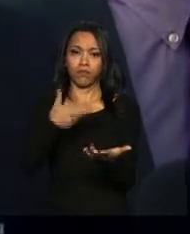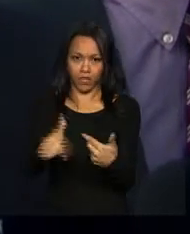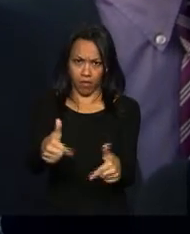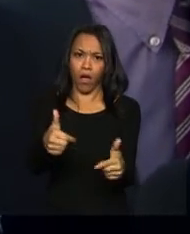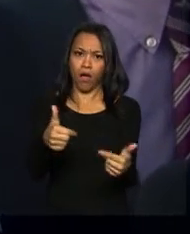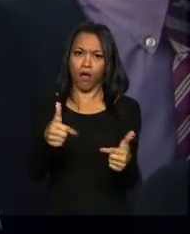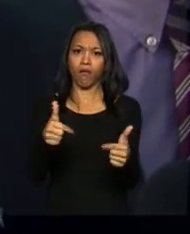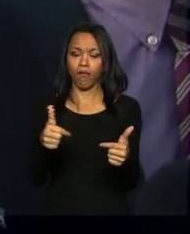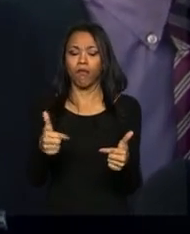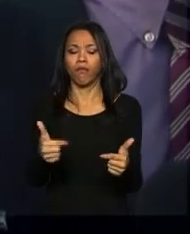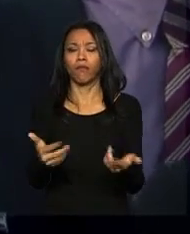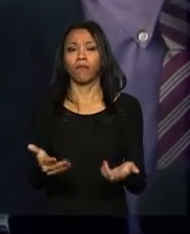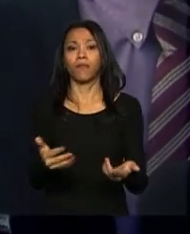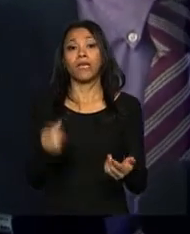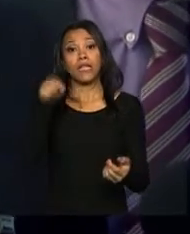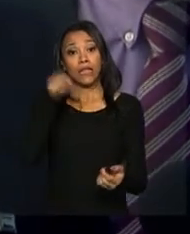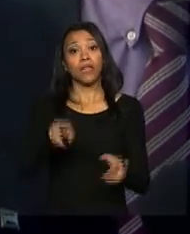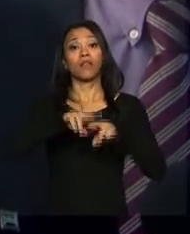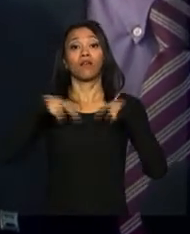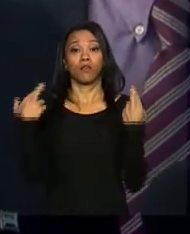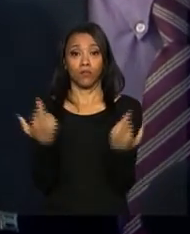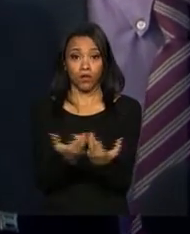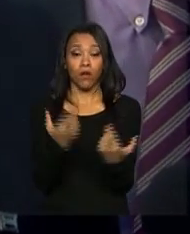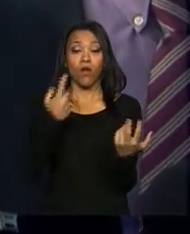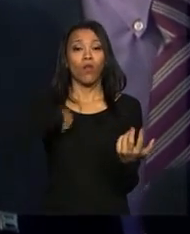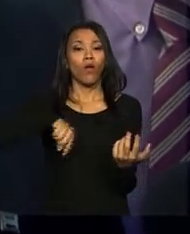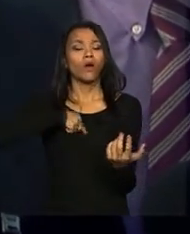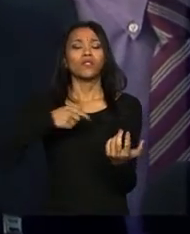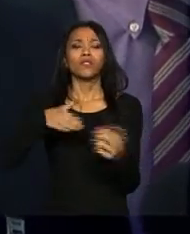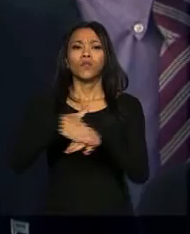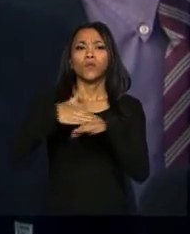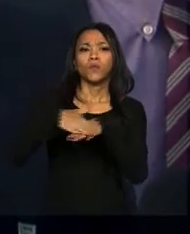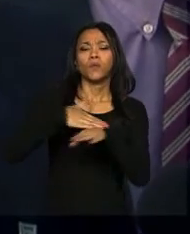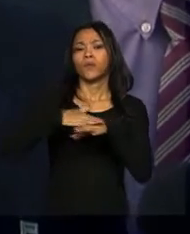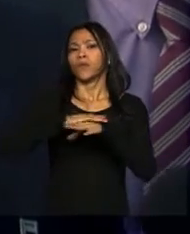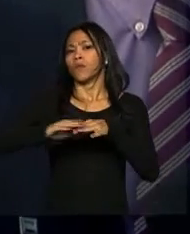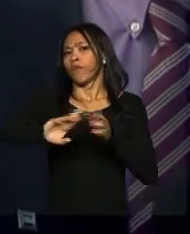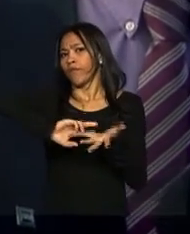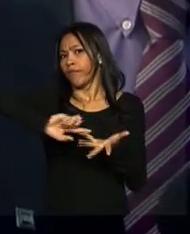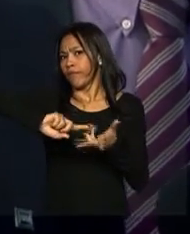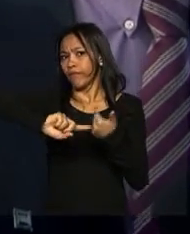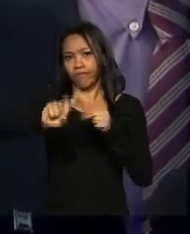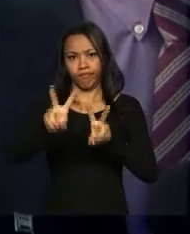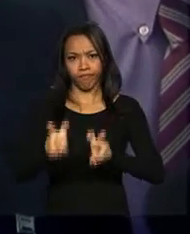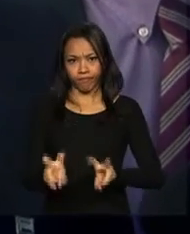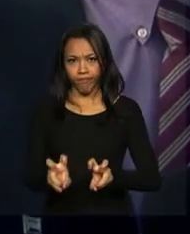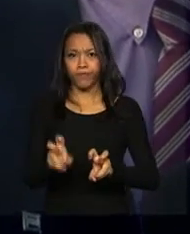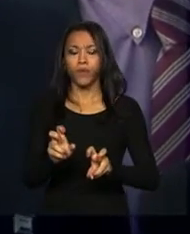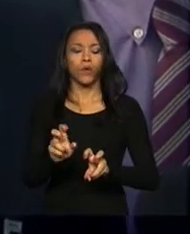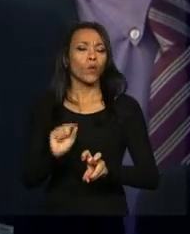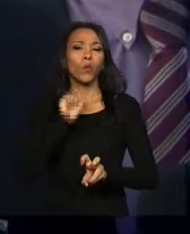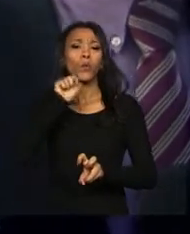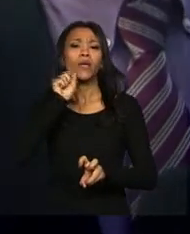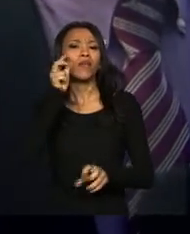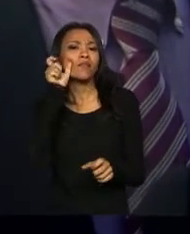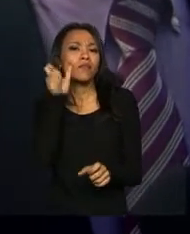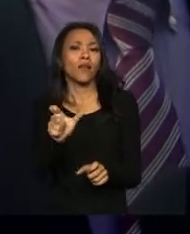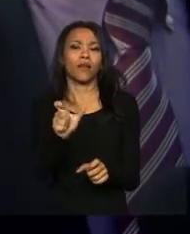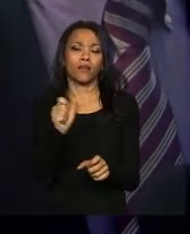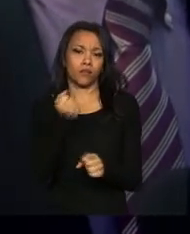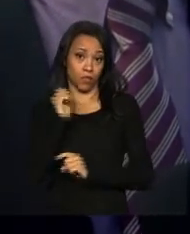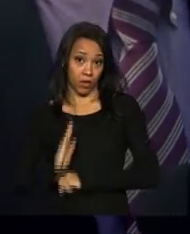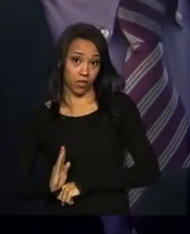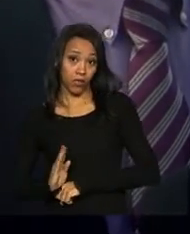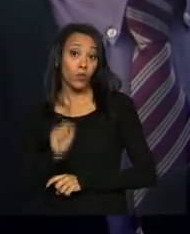de trabalho no Oval Office. E nessa reunião nós abordamos diferentes aspectos. O que interessa ao Brasil, o